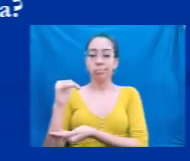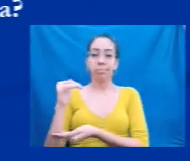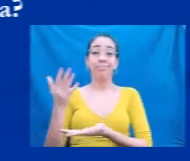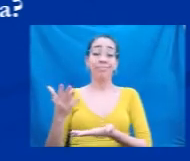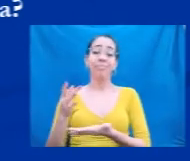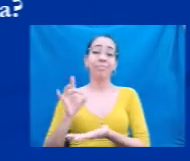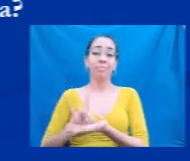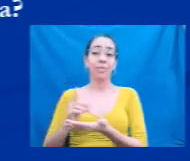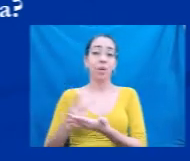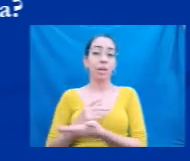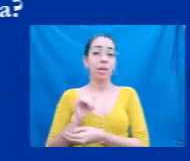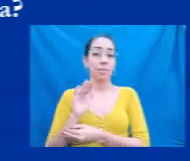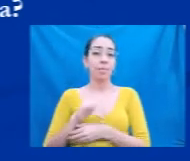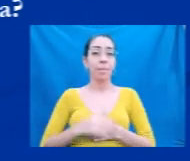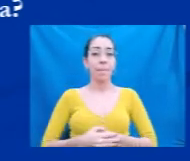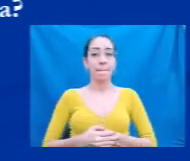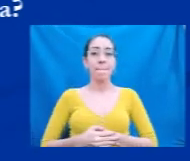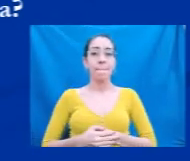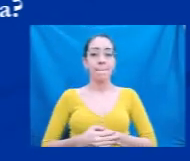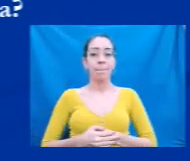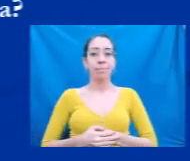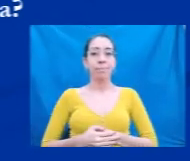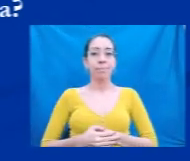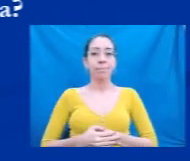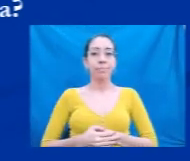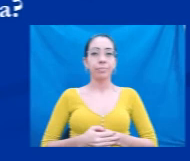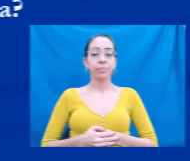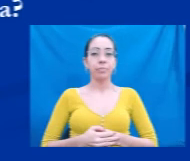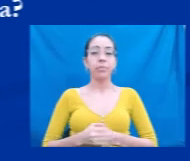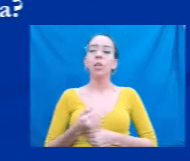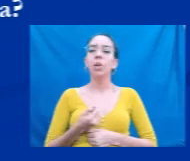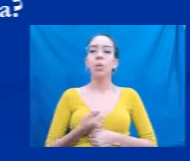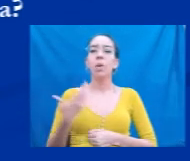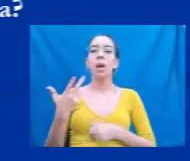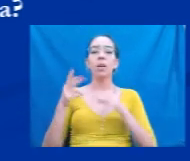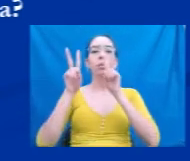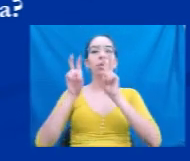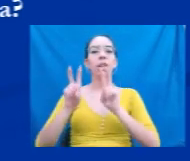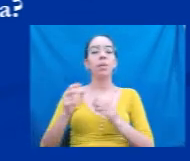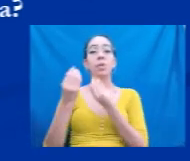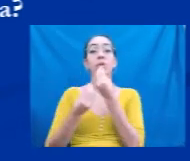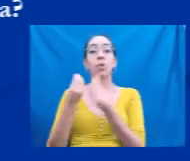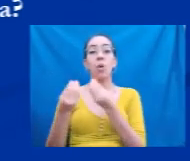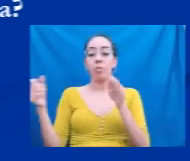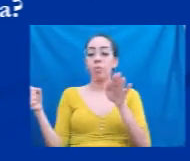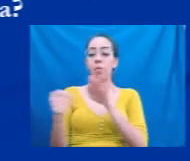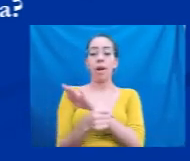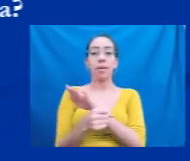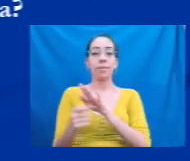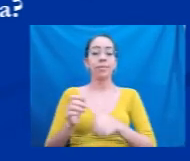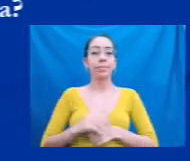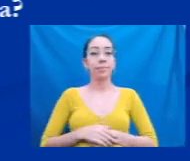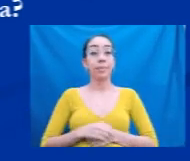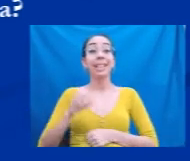Bem, quais são esses sistemas de estocagem, né? Em grande escala, eles têm que estar presentes